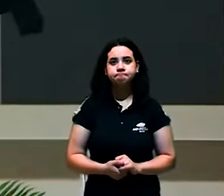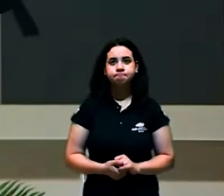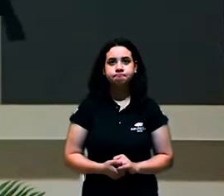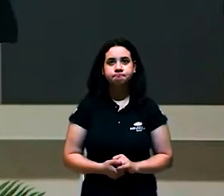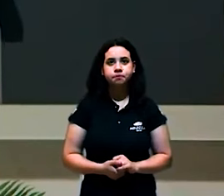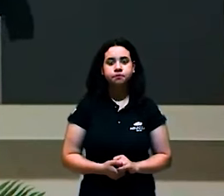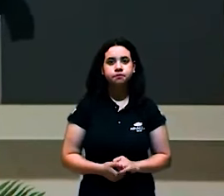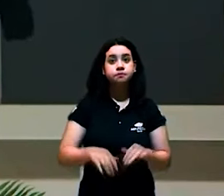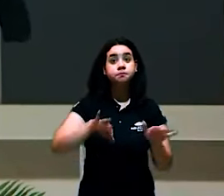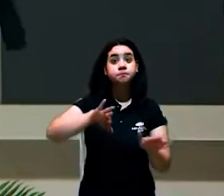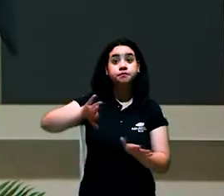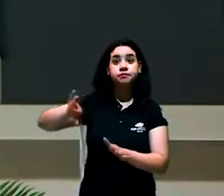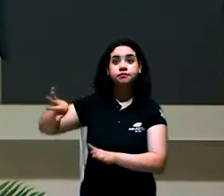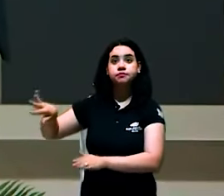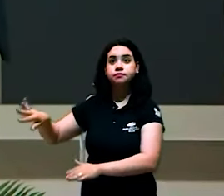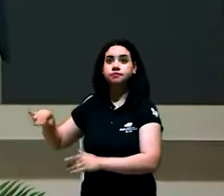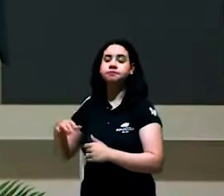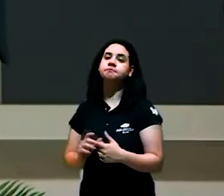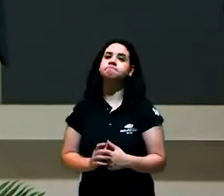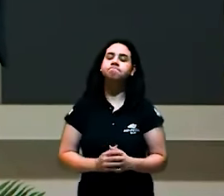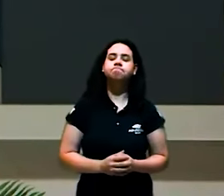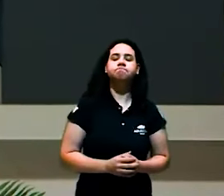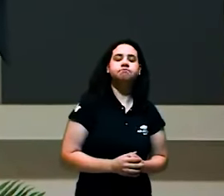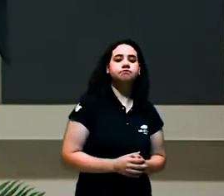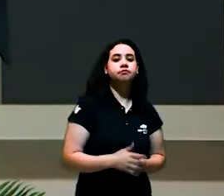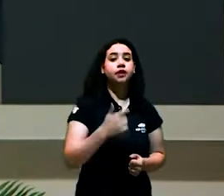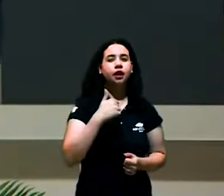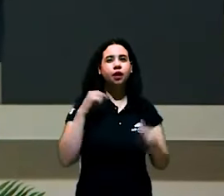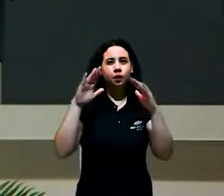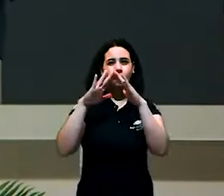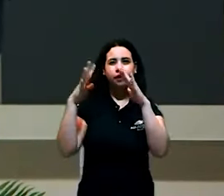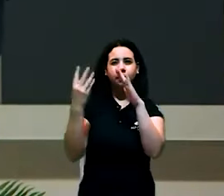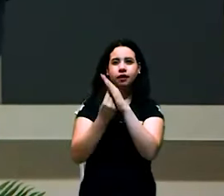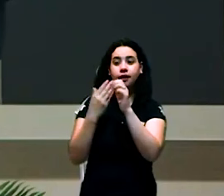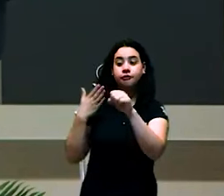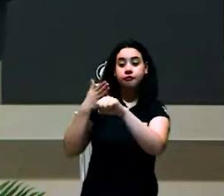60 milhões de dólares para ser construída.